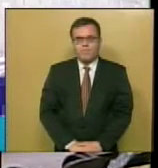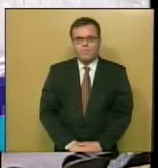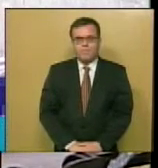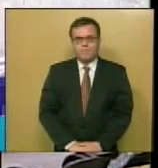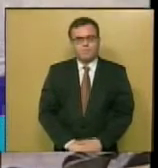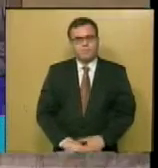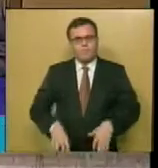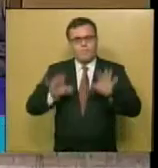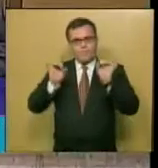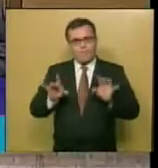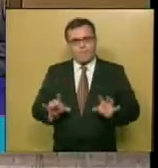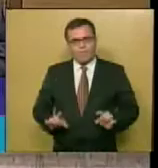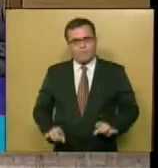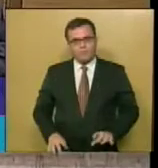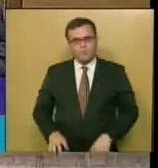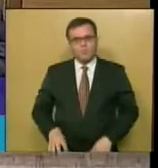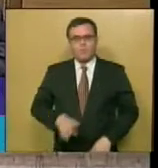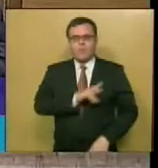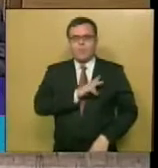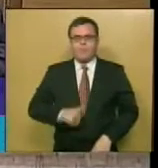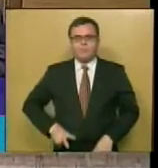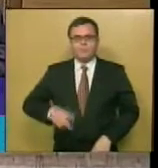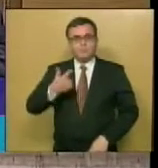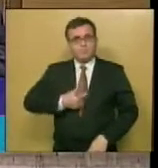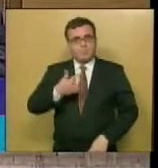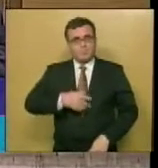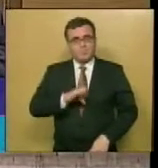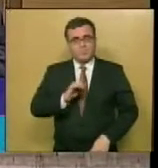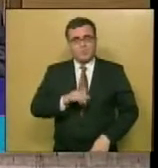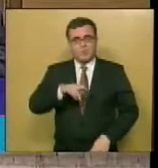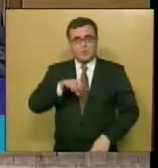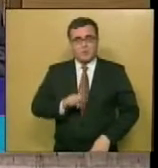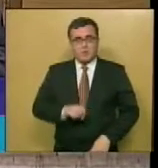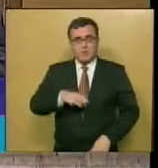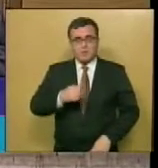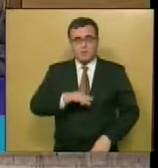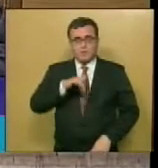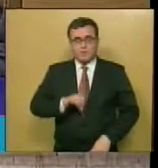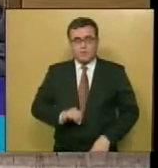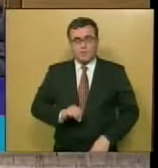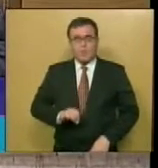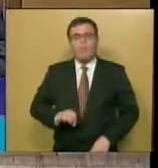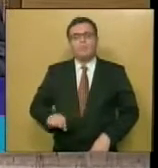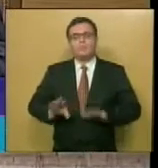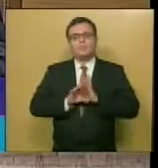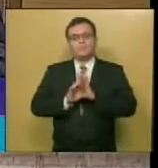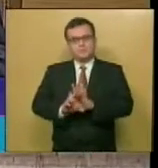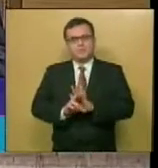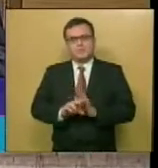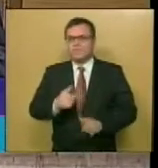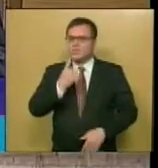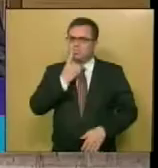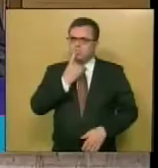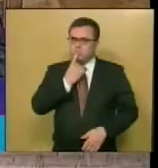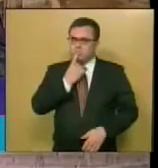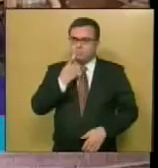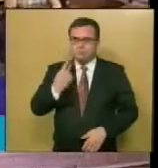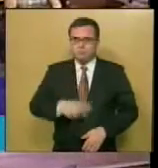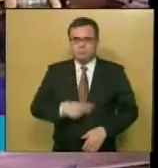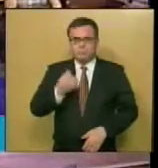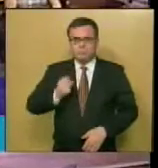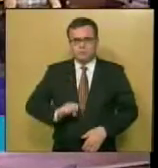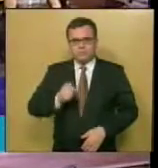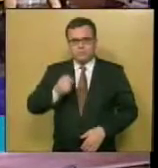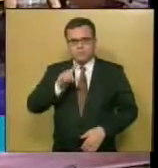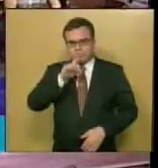O excelentíssimo senhor vice-prefeito José Carlos Machado, representando o prefeito de Aracaju, Dr. João Alves Filho.